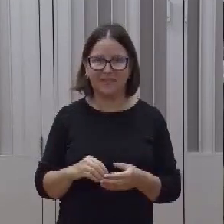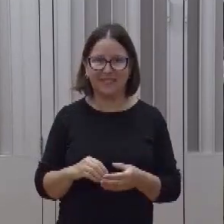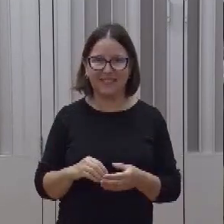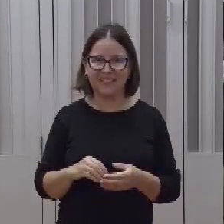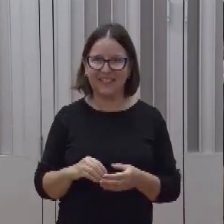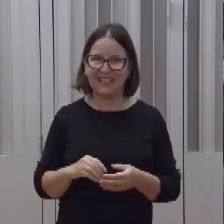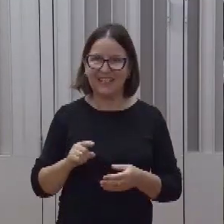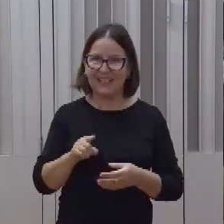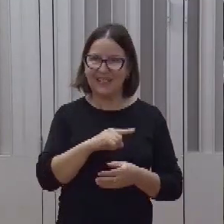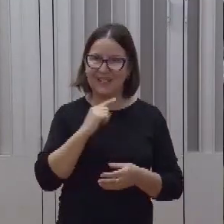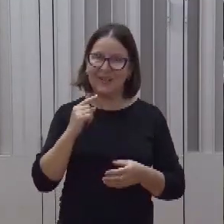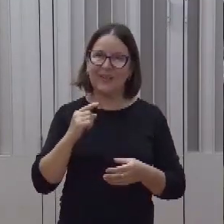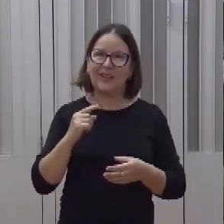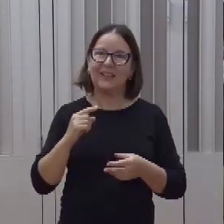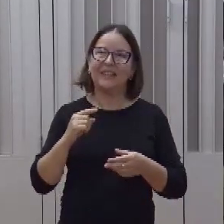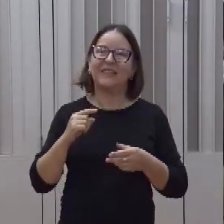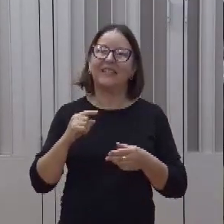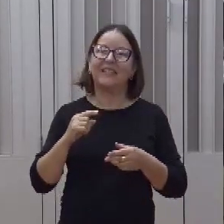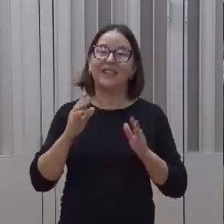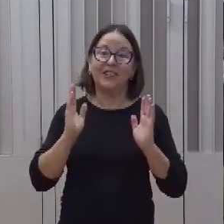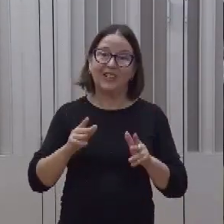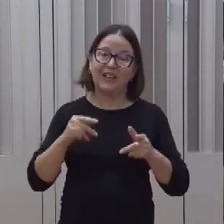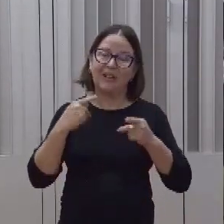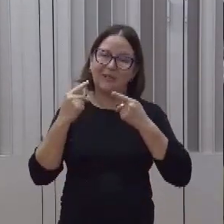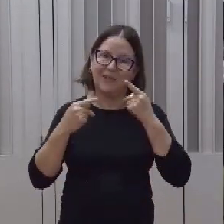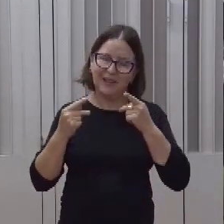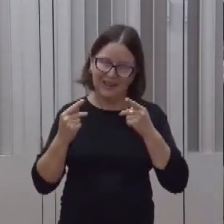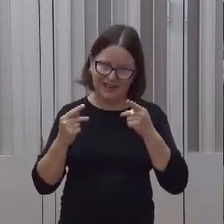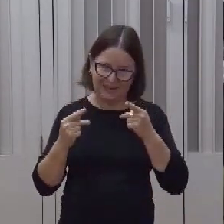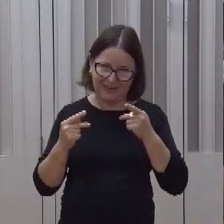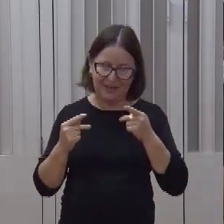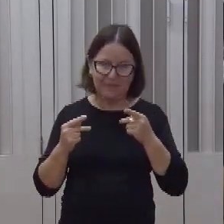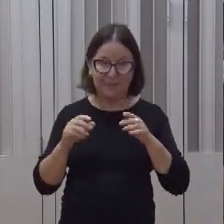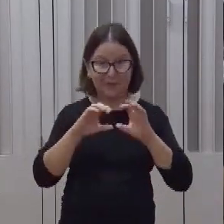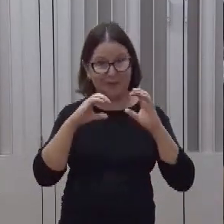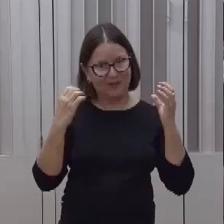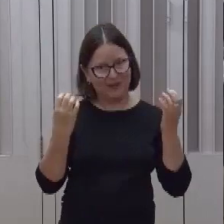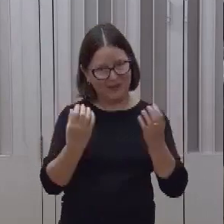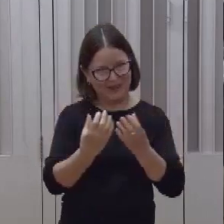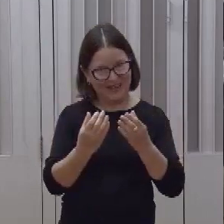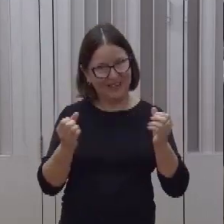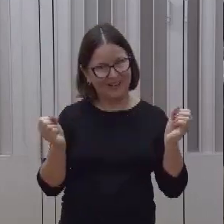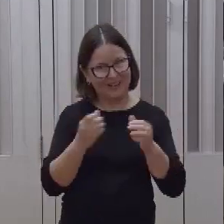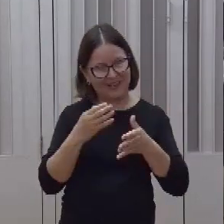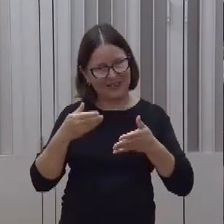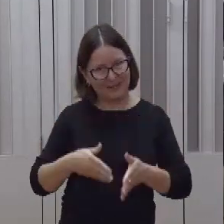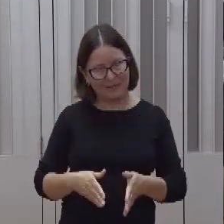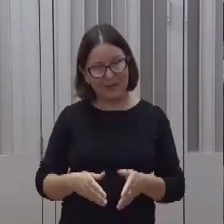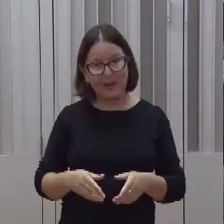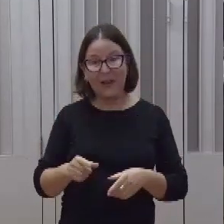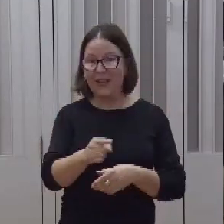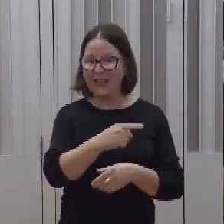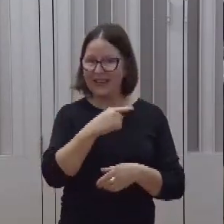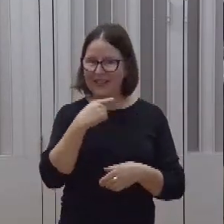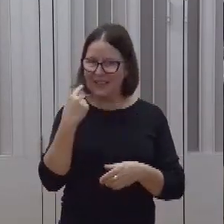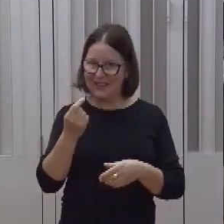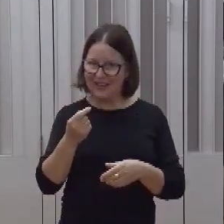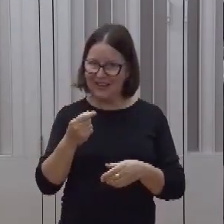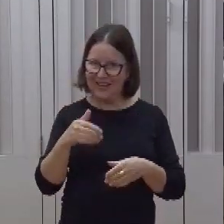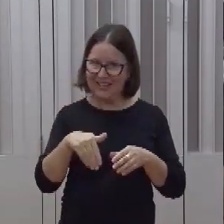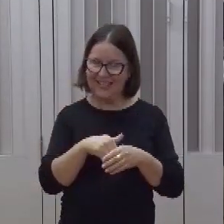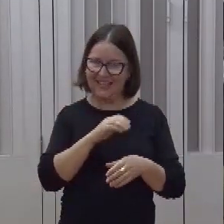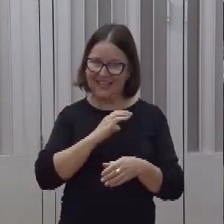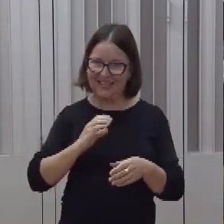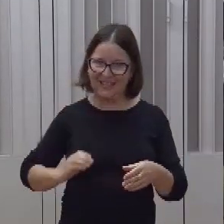Nascimento. Nós estamos em Cristo porque o Pai nos levou a Cristo. Nós estamos em Cristo porque Cristo nos atraiu a